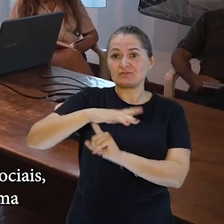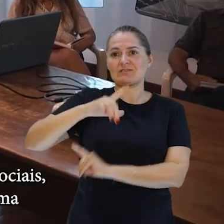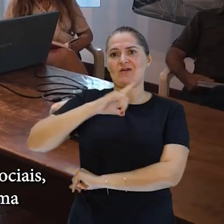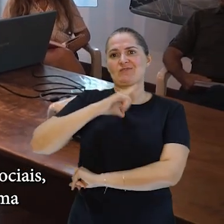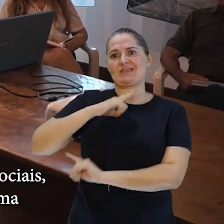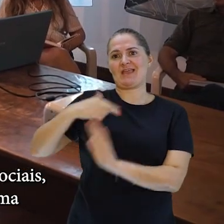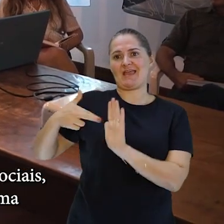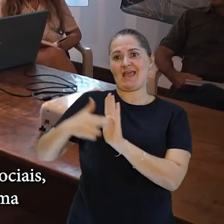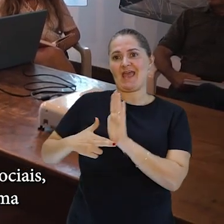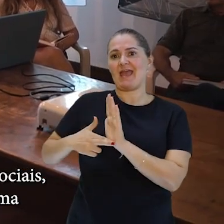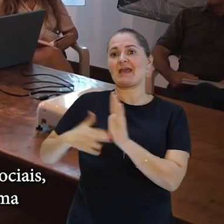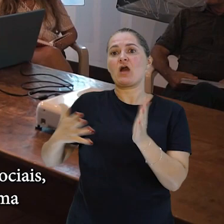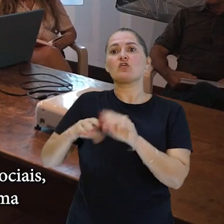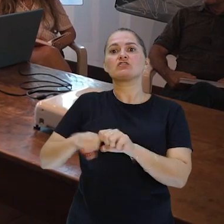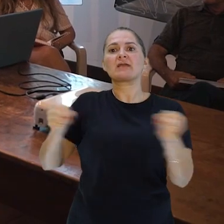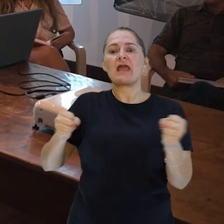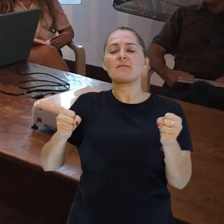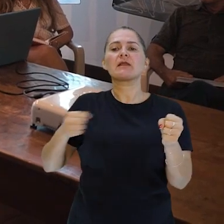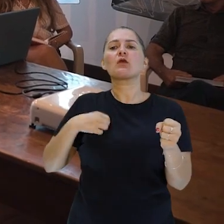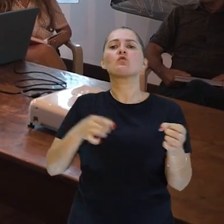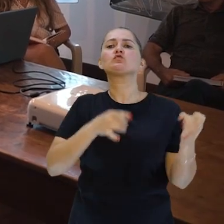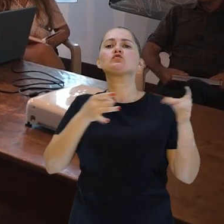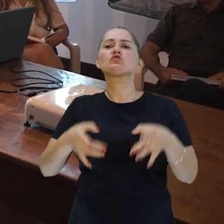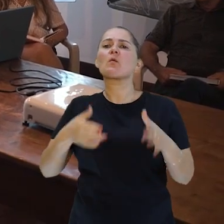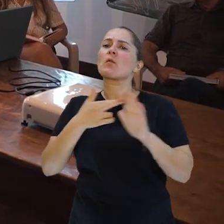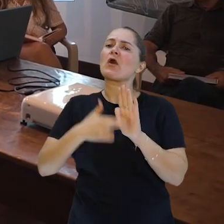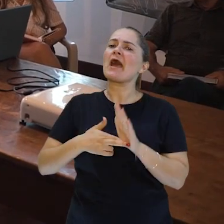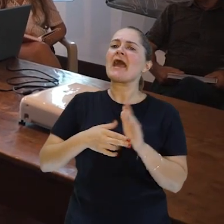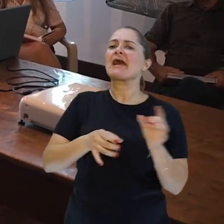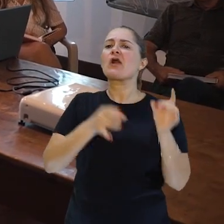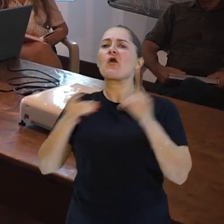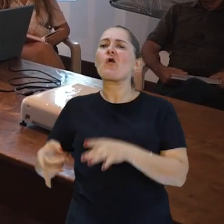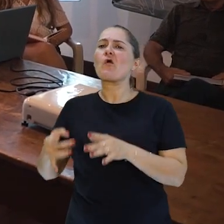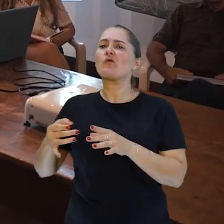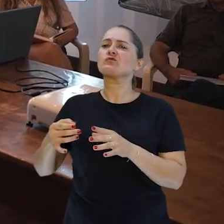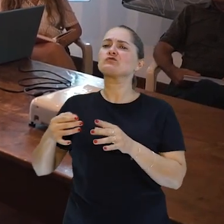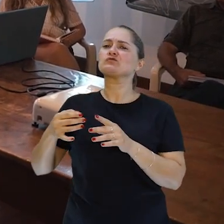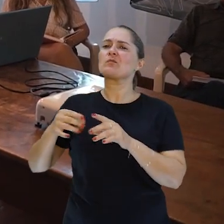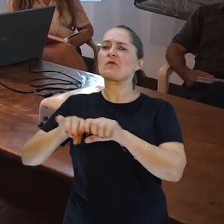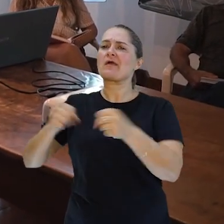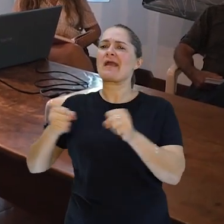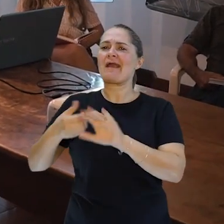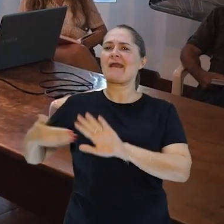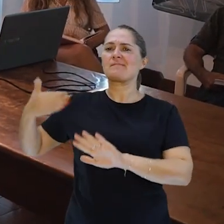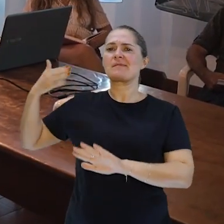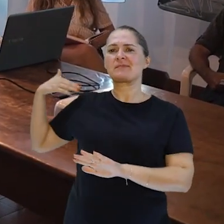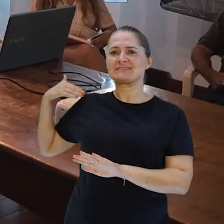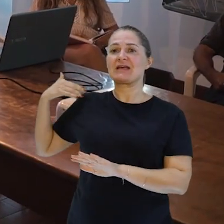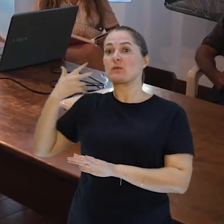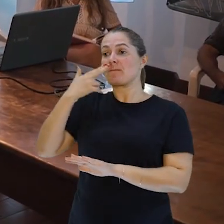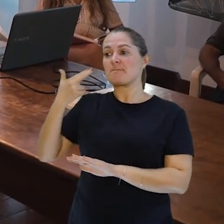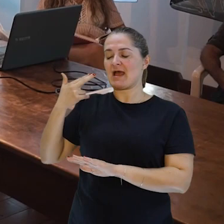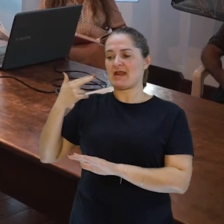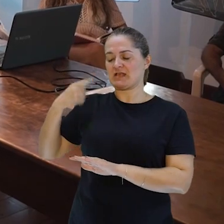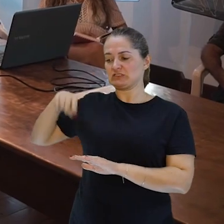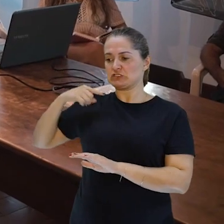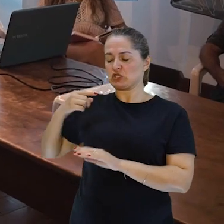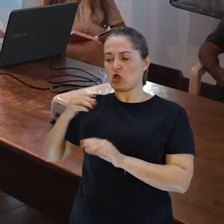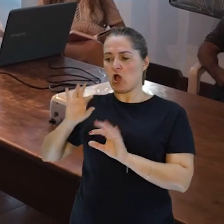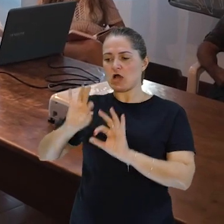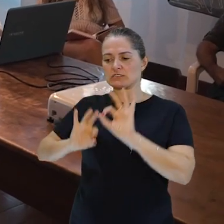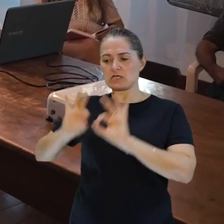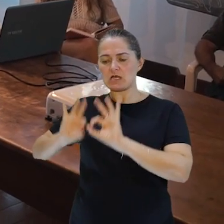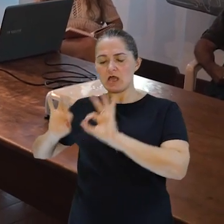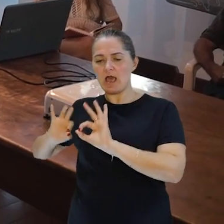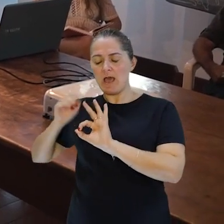mas a gente tem a contravenção dessa norma. E no passado também tinha isso. E às vezes a gente olha para todos esses